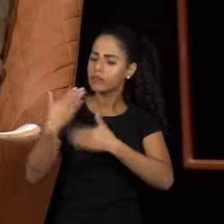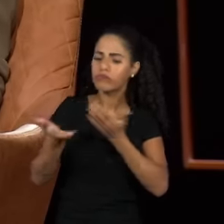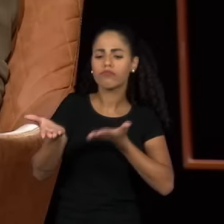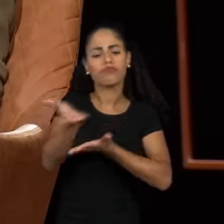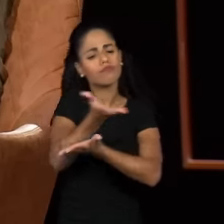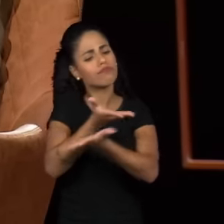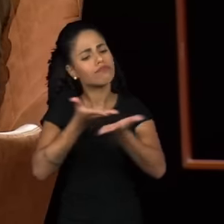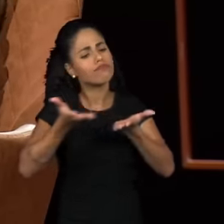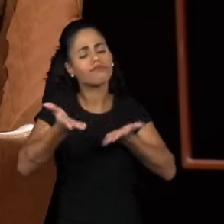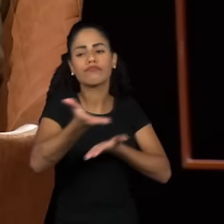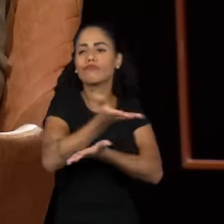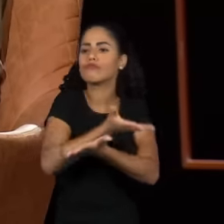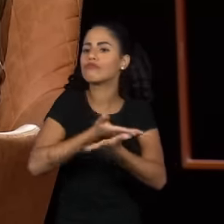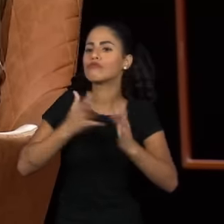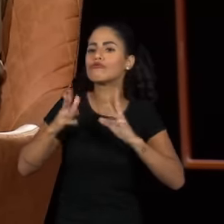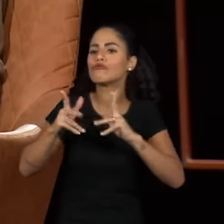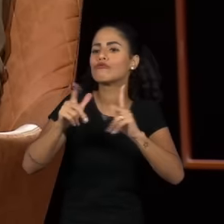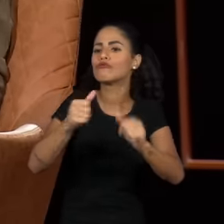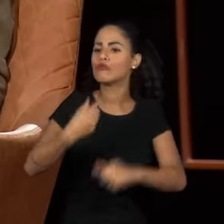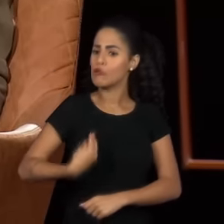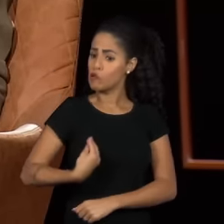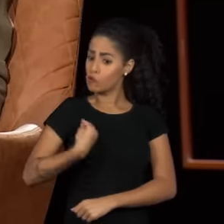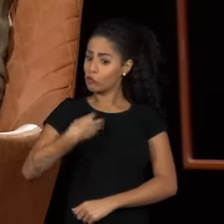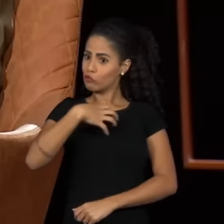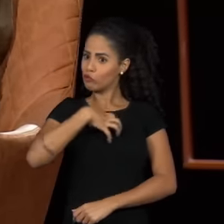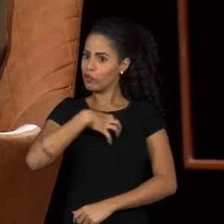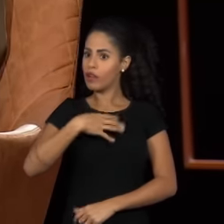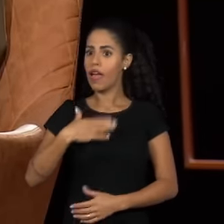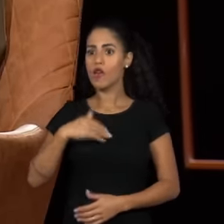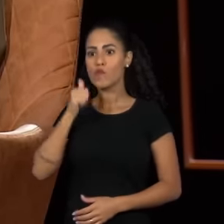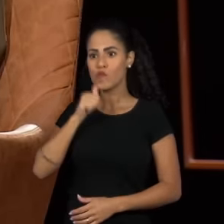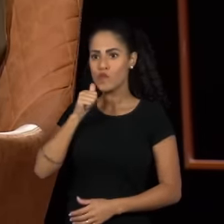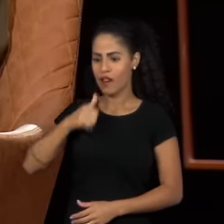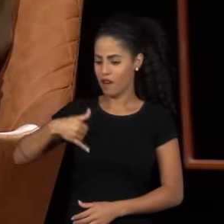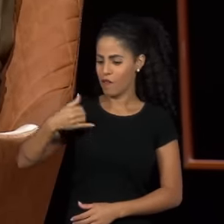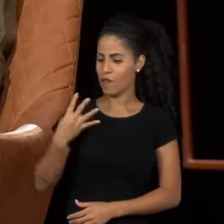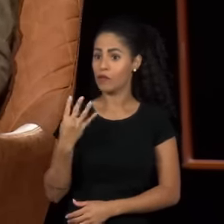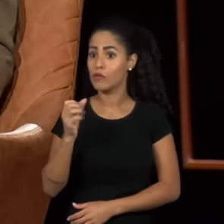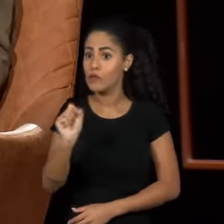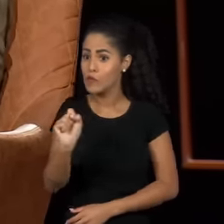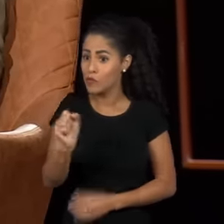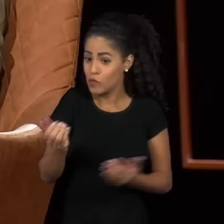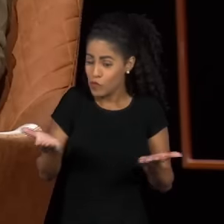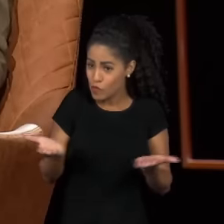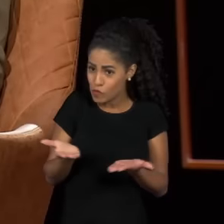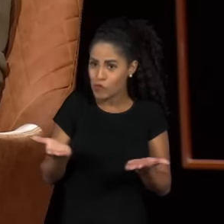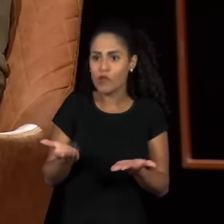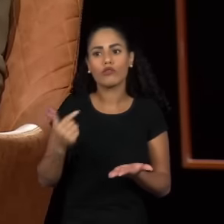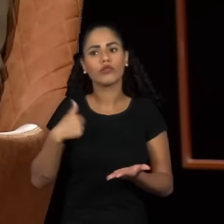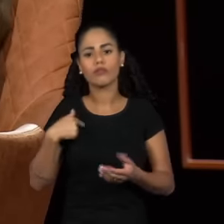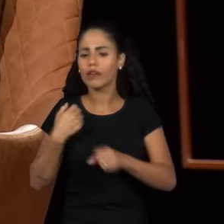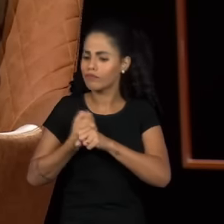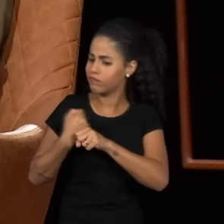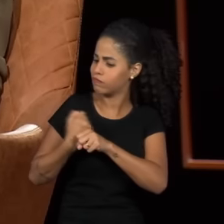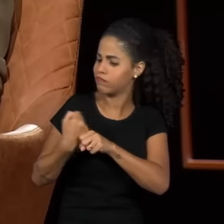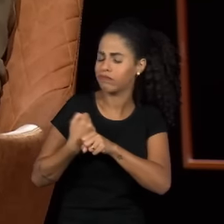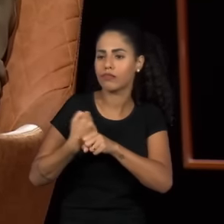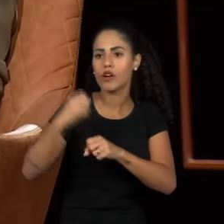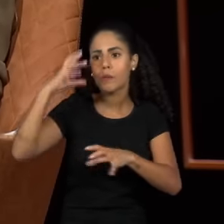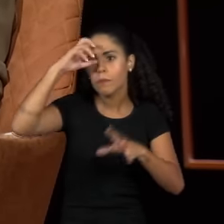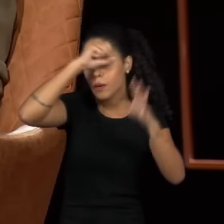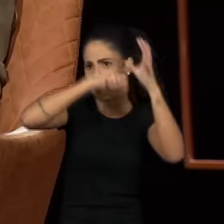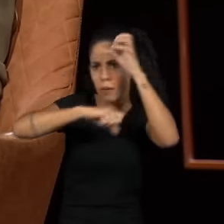relacionando com o nosso modo de viver, hoje em dia eu sou uma mulher que eu tô com 48, então também esse lugar de o que é uma mulher